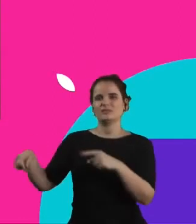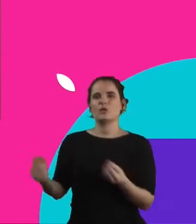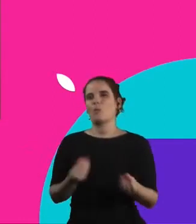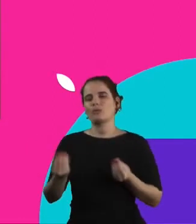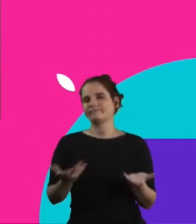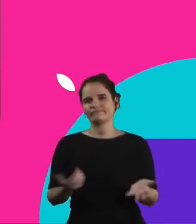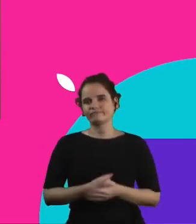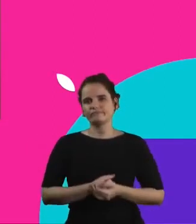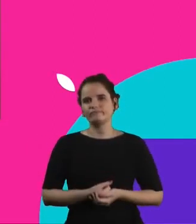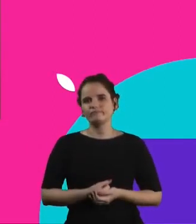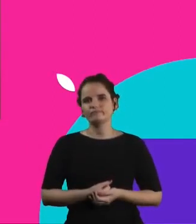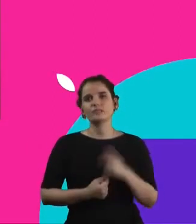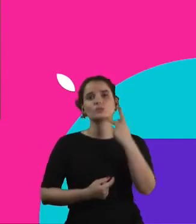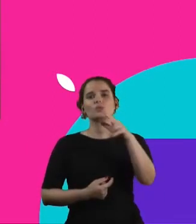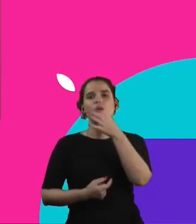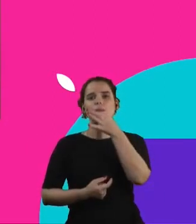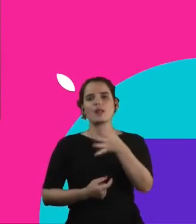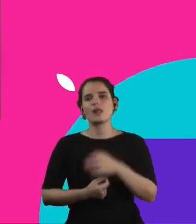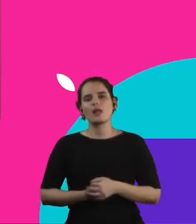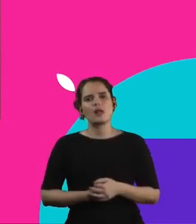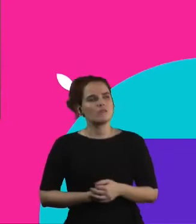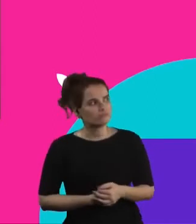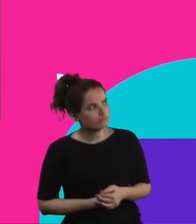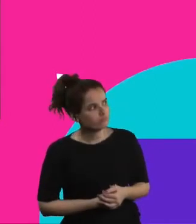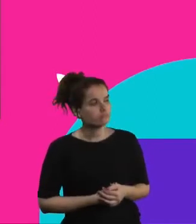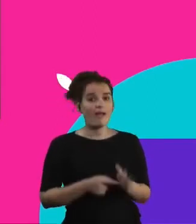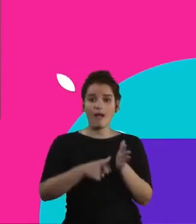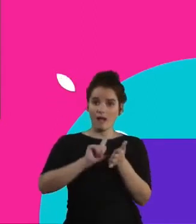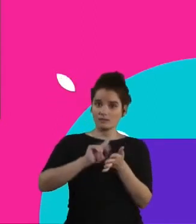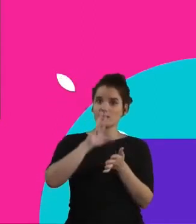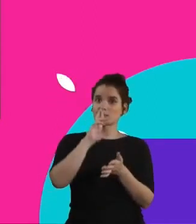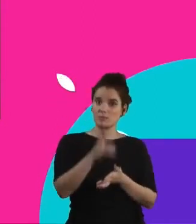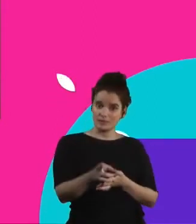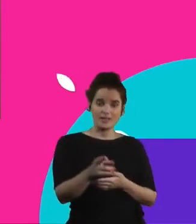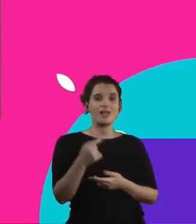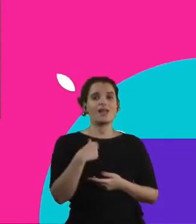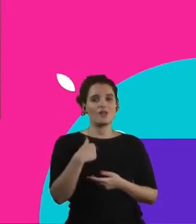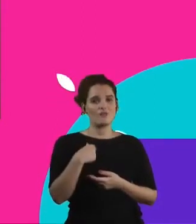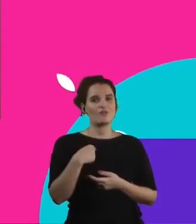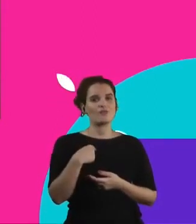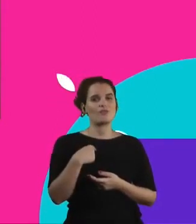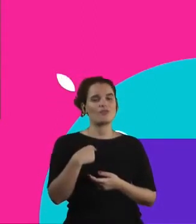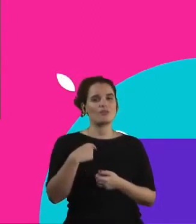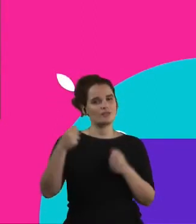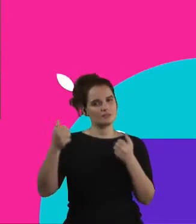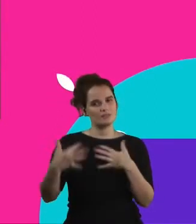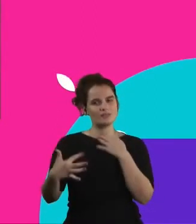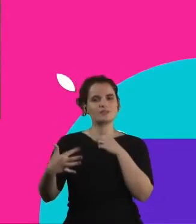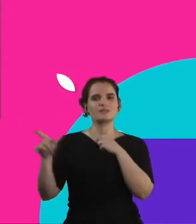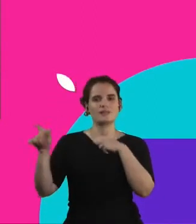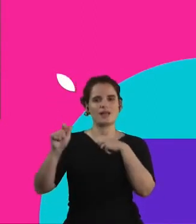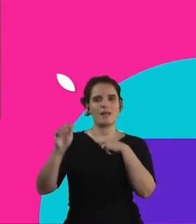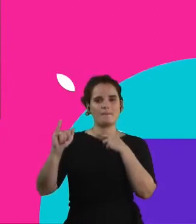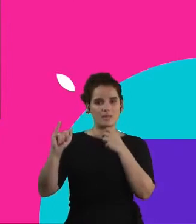enfim. Qual a sua opinião Antes em de responder essa relação? sua pergunta, eu só vou voltar um pedacinho sobre o que a Gabi